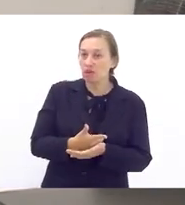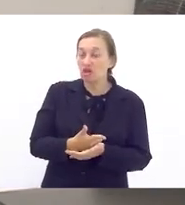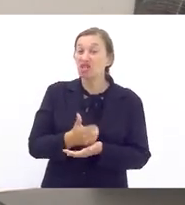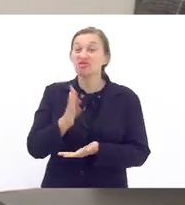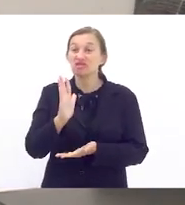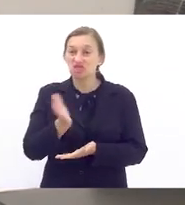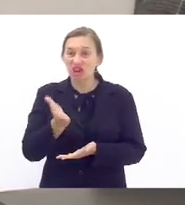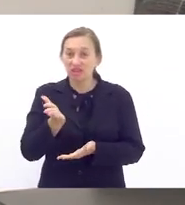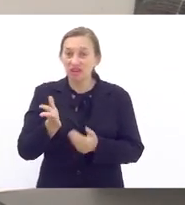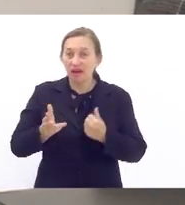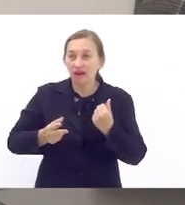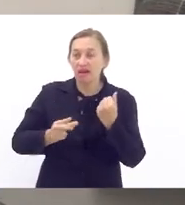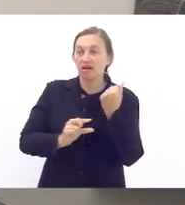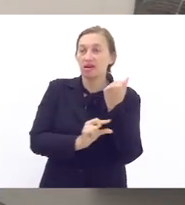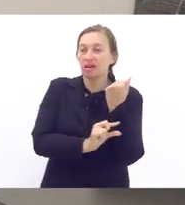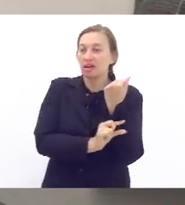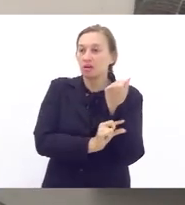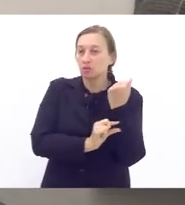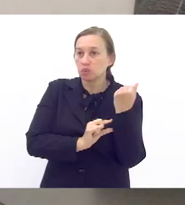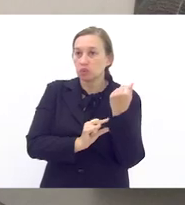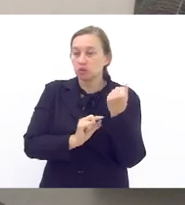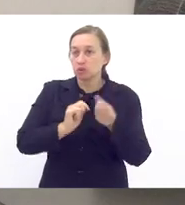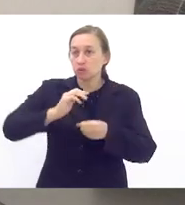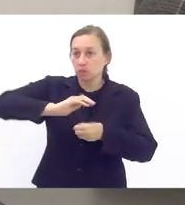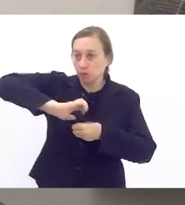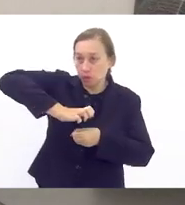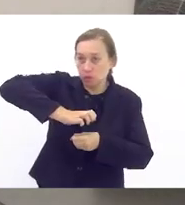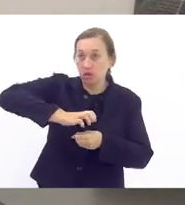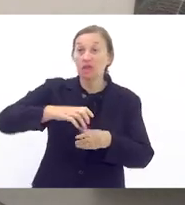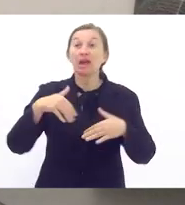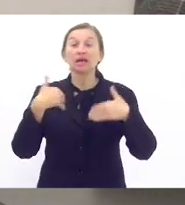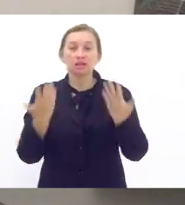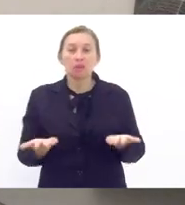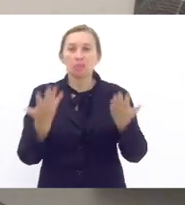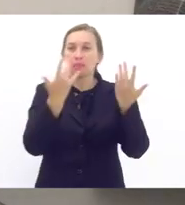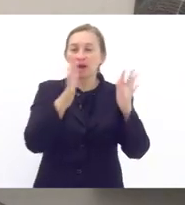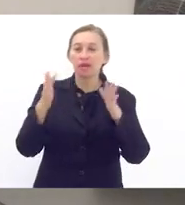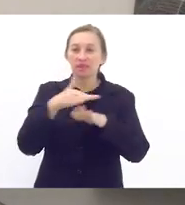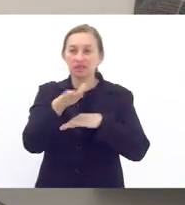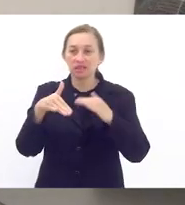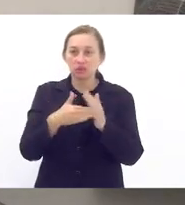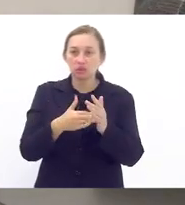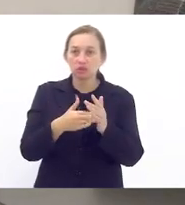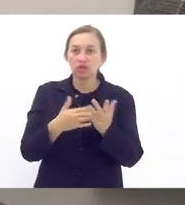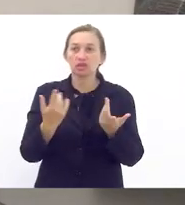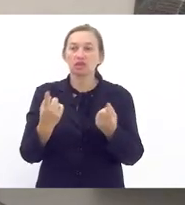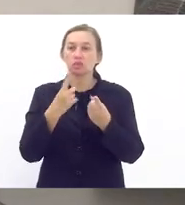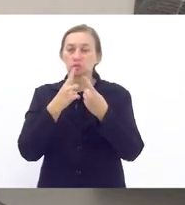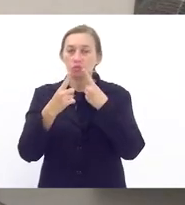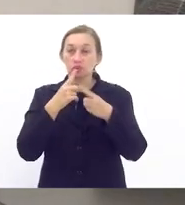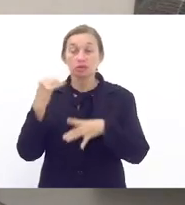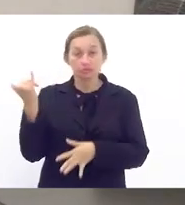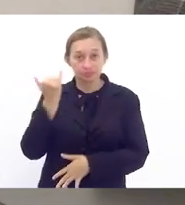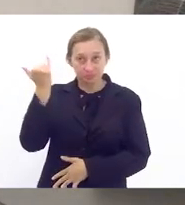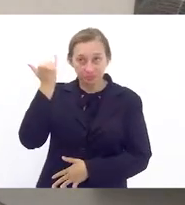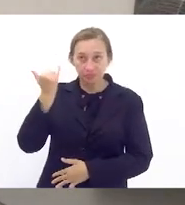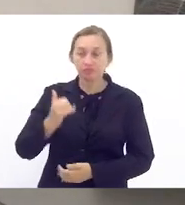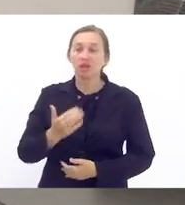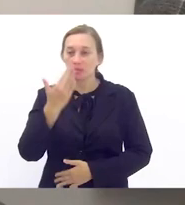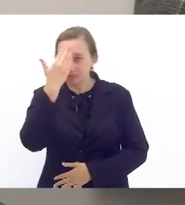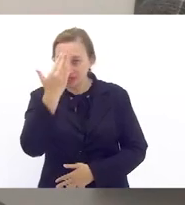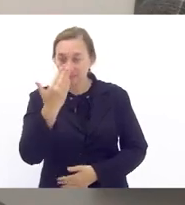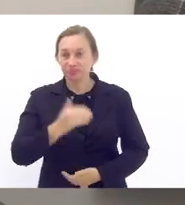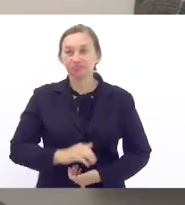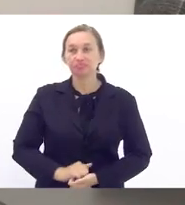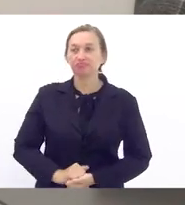está lacrado e fechado. Então, parabéns a todos, e esse debate é de extrema importância. Muito